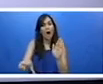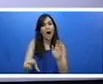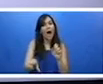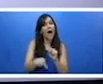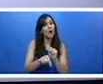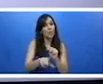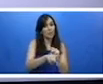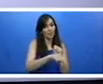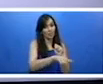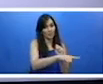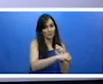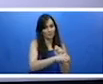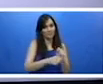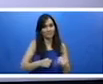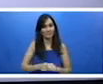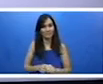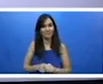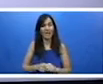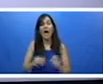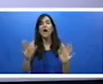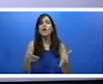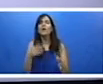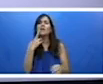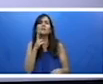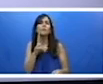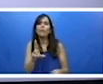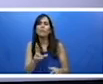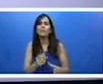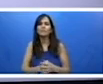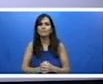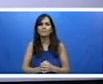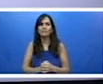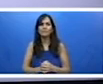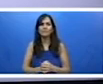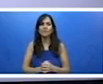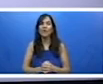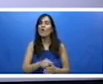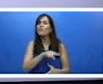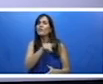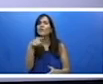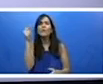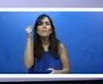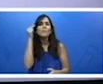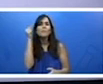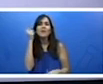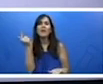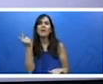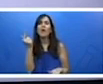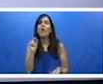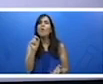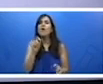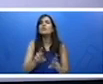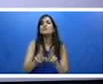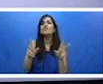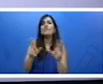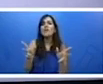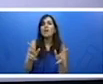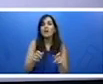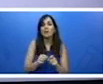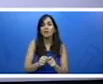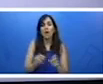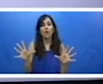Sobre os textos 1 e 2, responda. O que vocês acham? O que diferencia a sinopse da